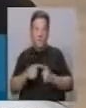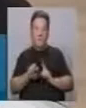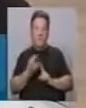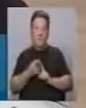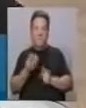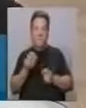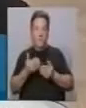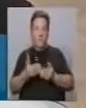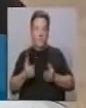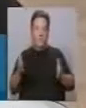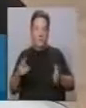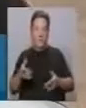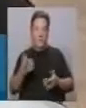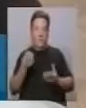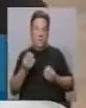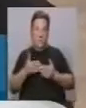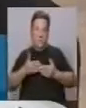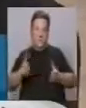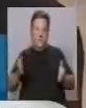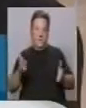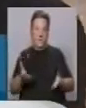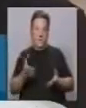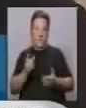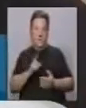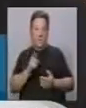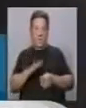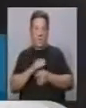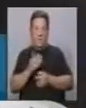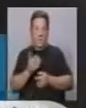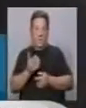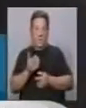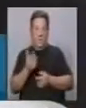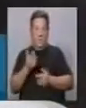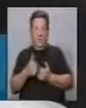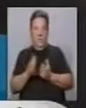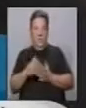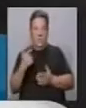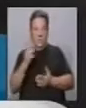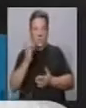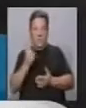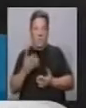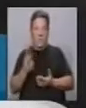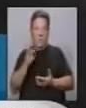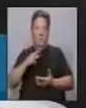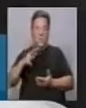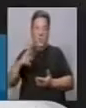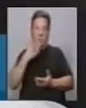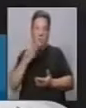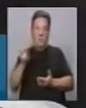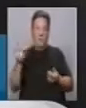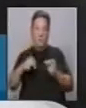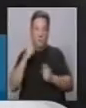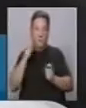muito aberta, não é? De maneira que... Há muitas oportunidades. E temos milhares de jovens a vir cá